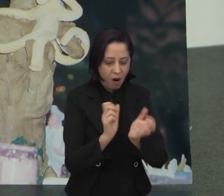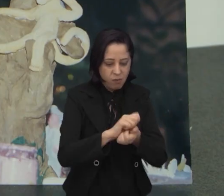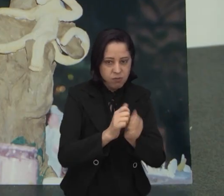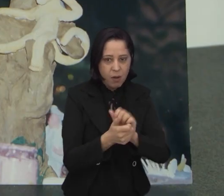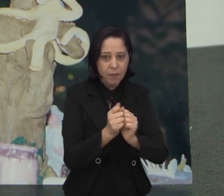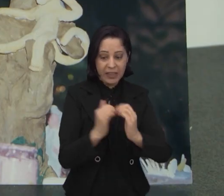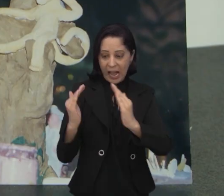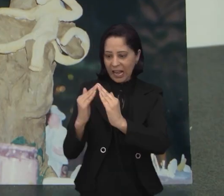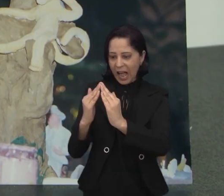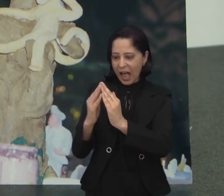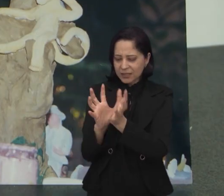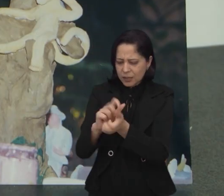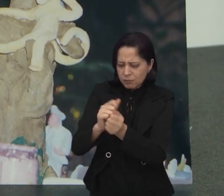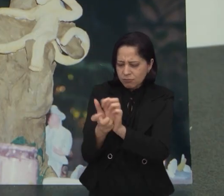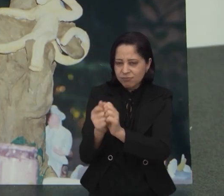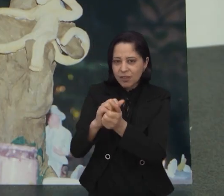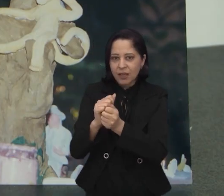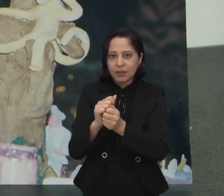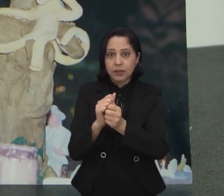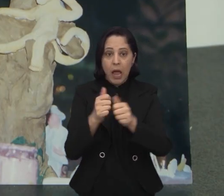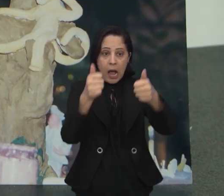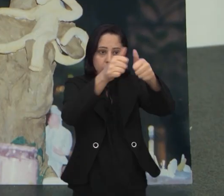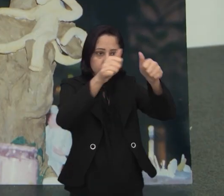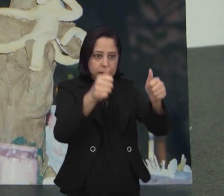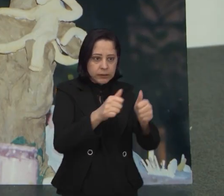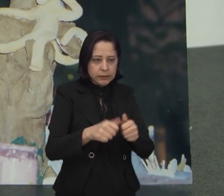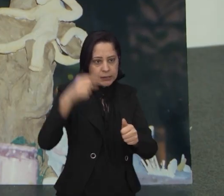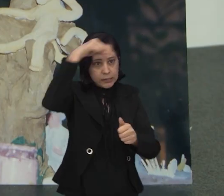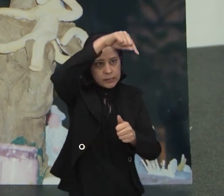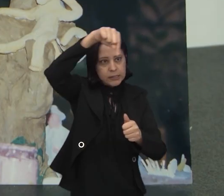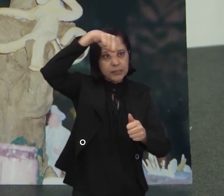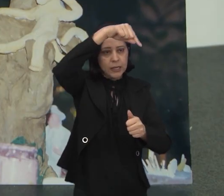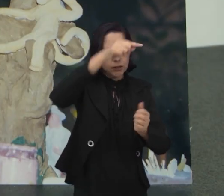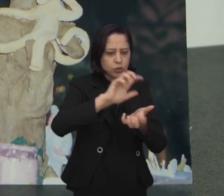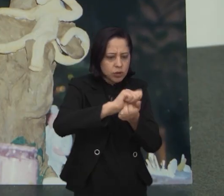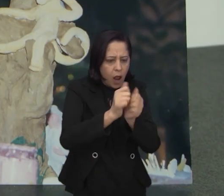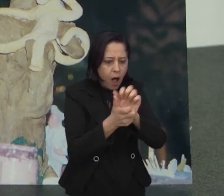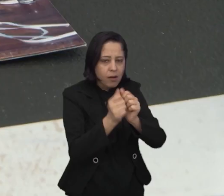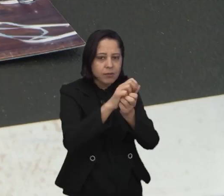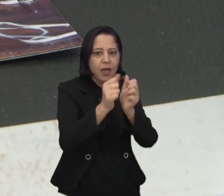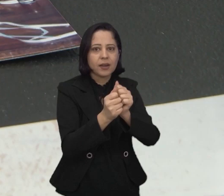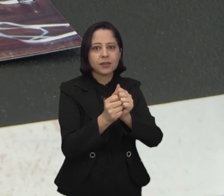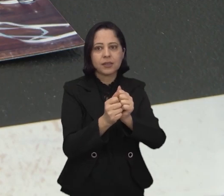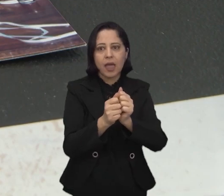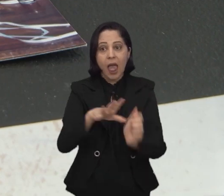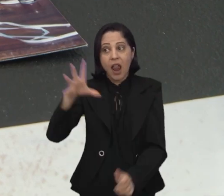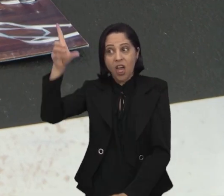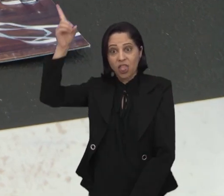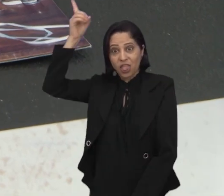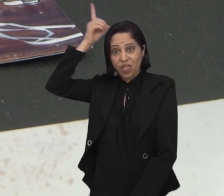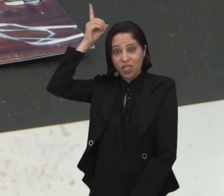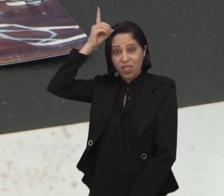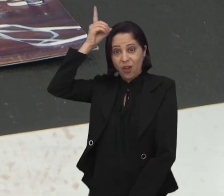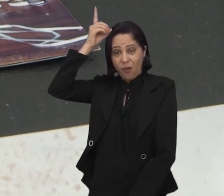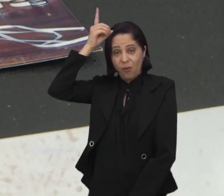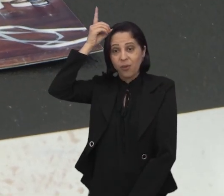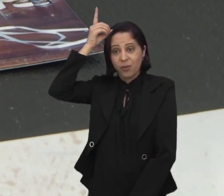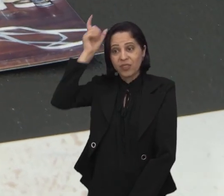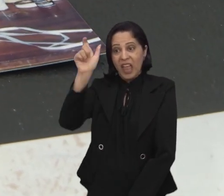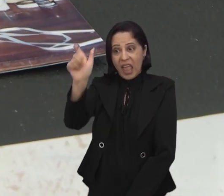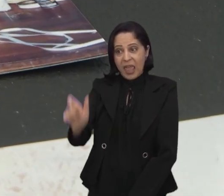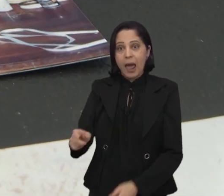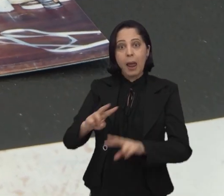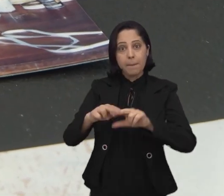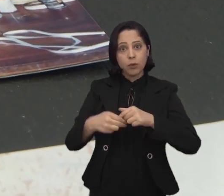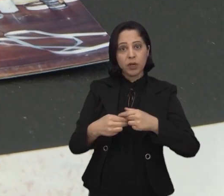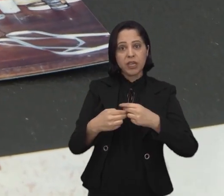de detalhes, casas, santos e cenas do dia a dia. O dom de Lili rendeu a ela